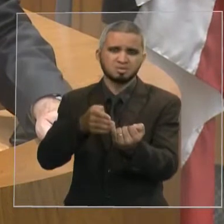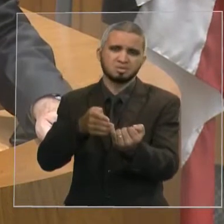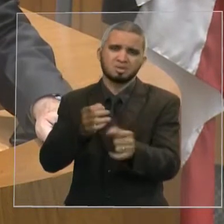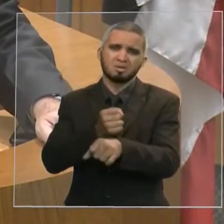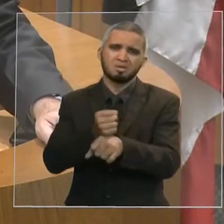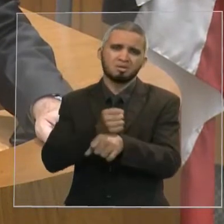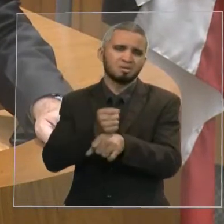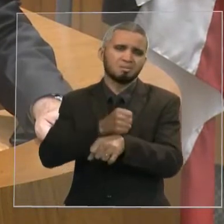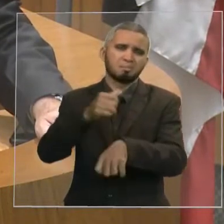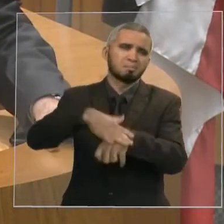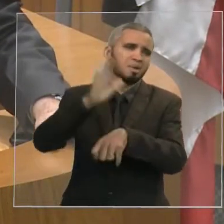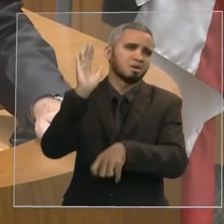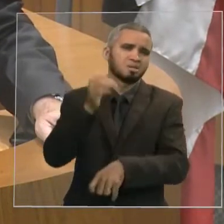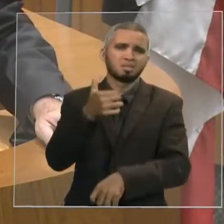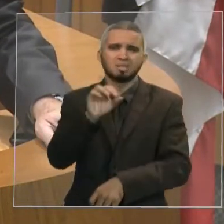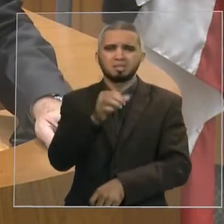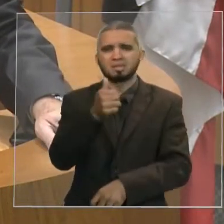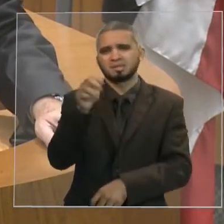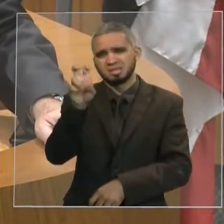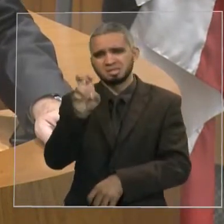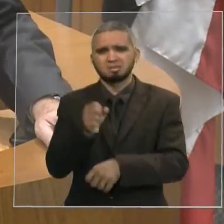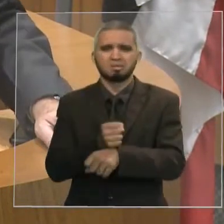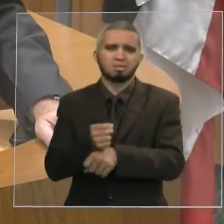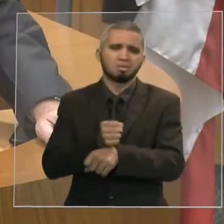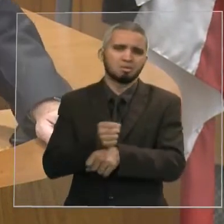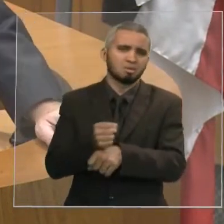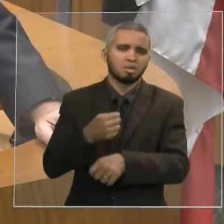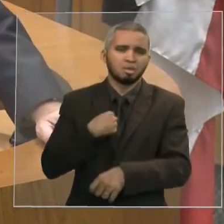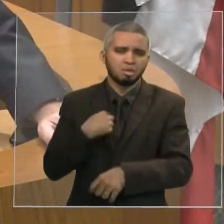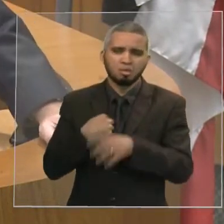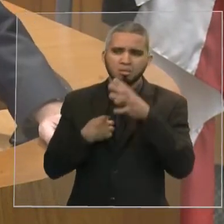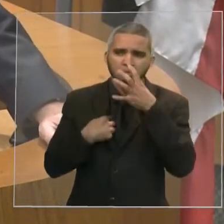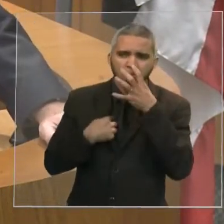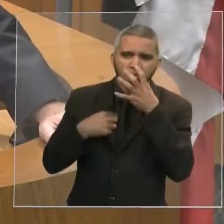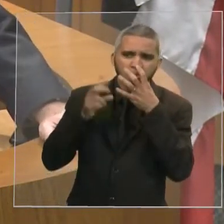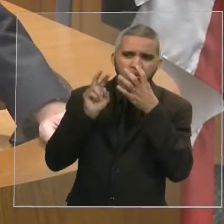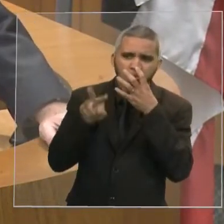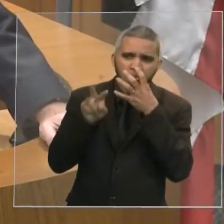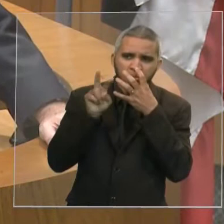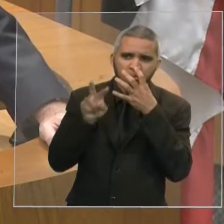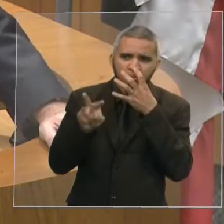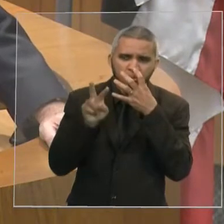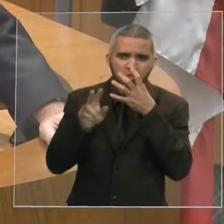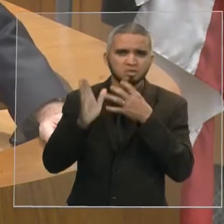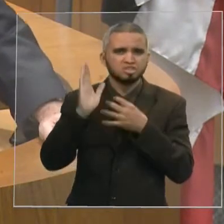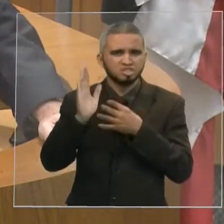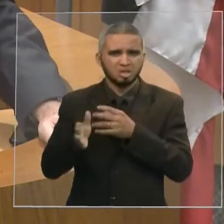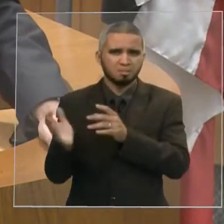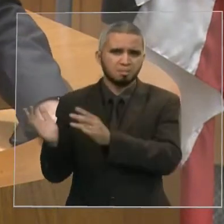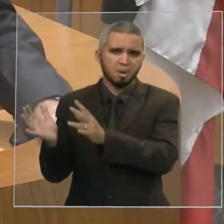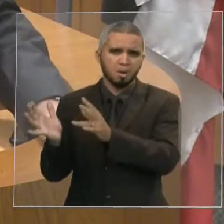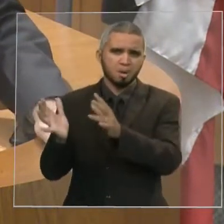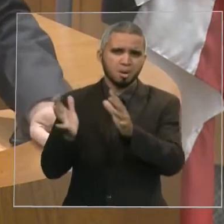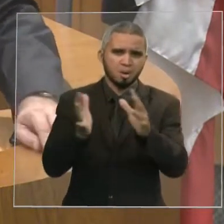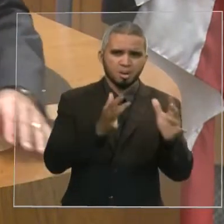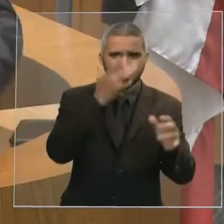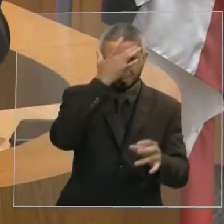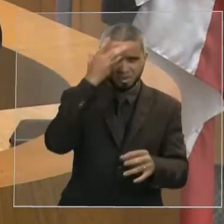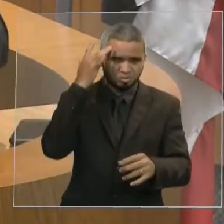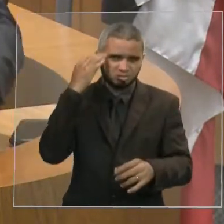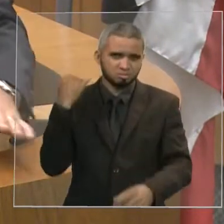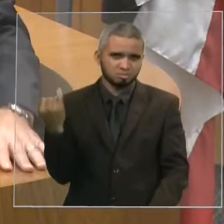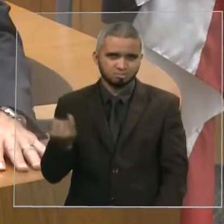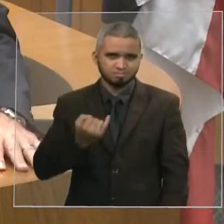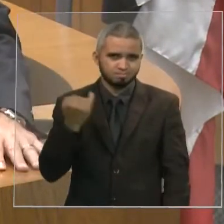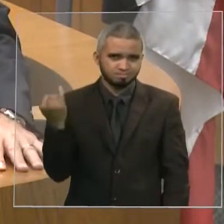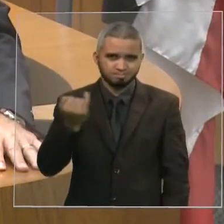15 anos. Por ali passaram algumas pessoas importantes no nosso Estado,